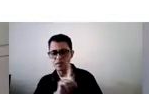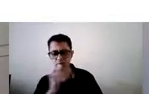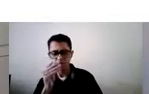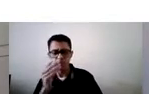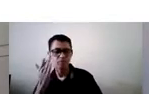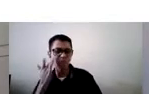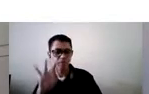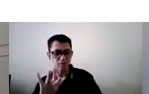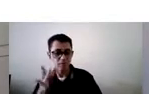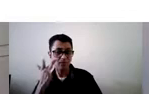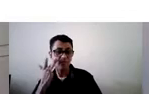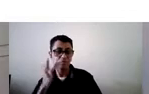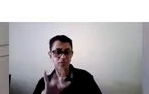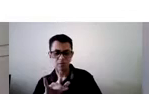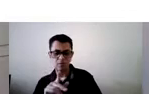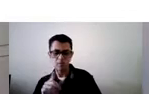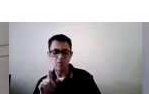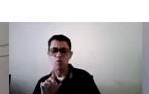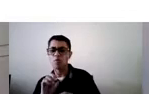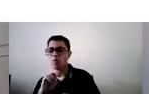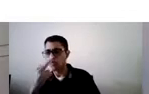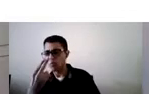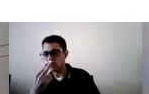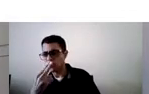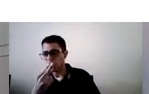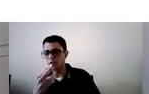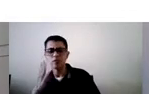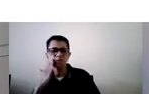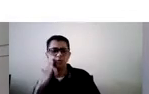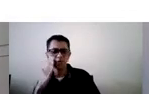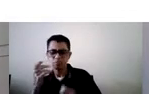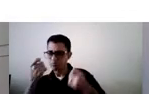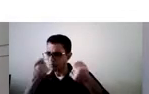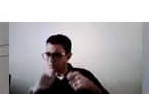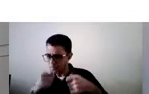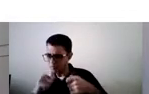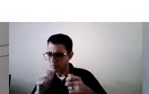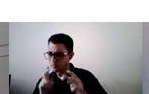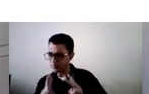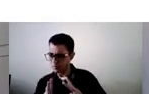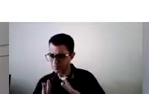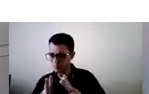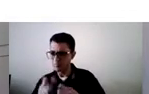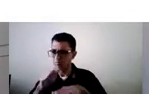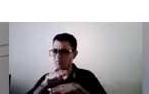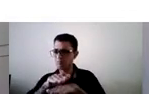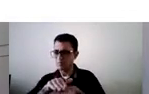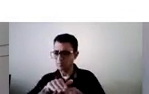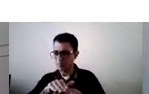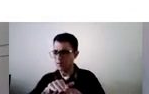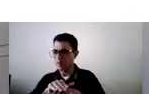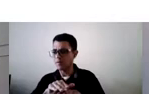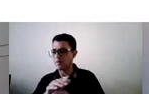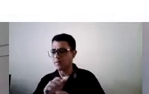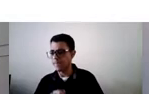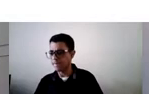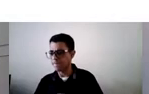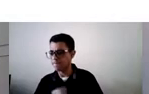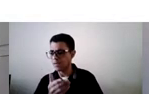que nada sei, ou seja, só sei que nada sei por inteiro, só sei que nada